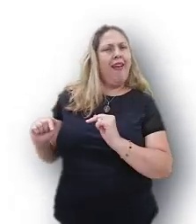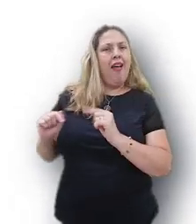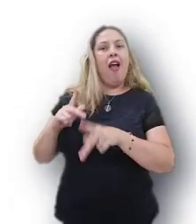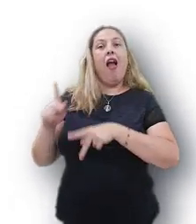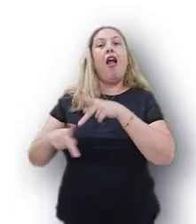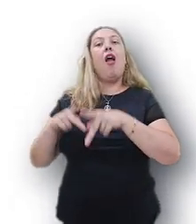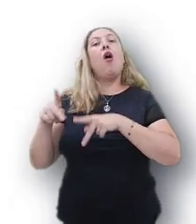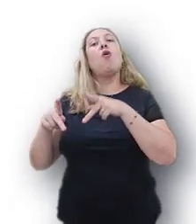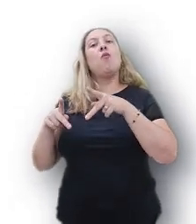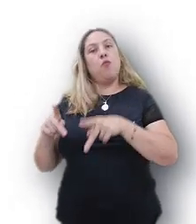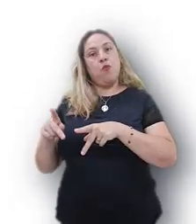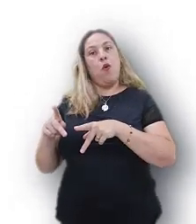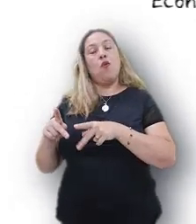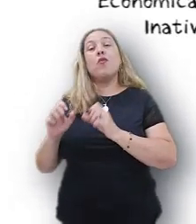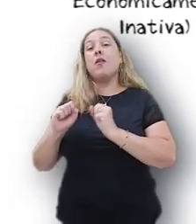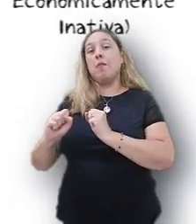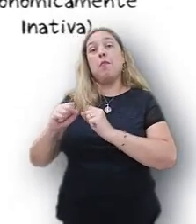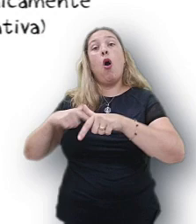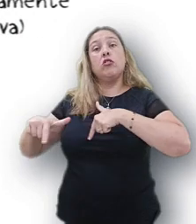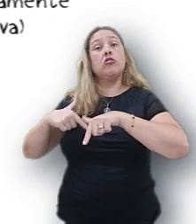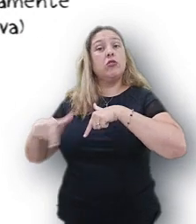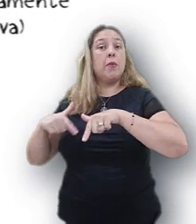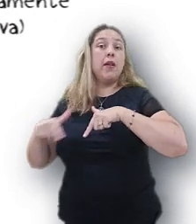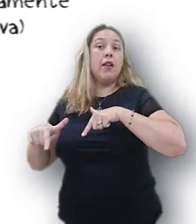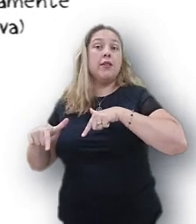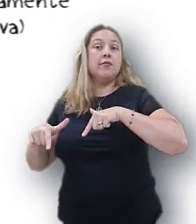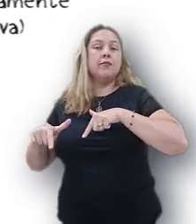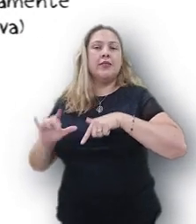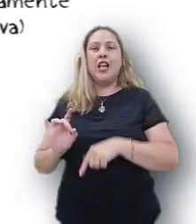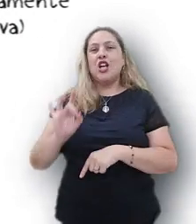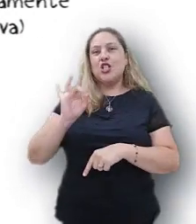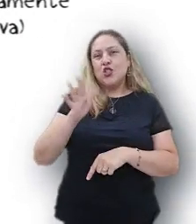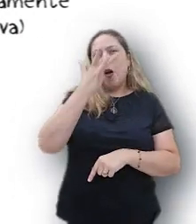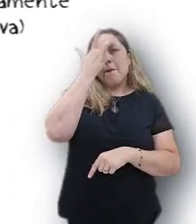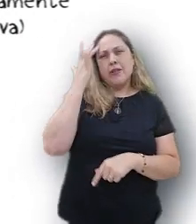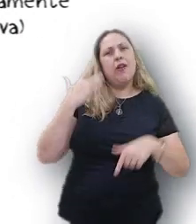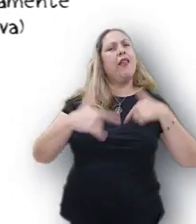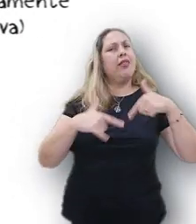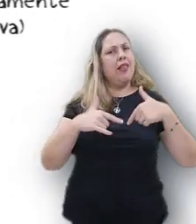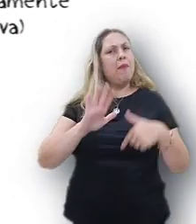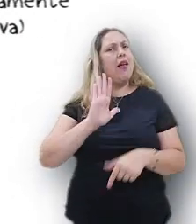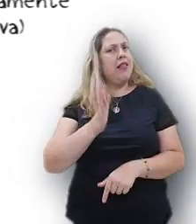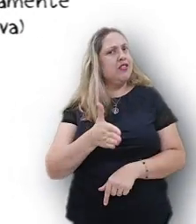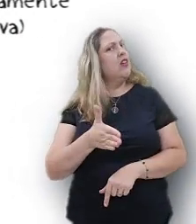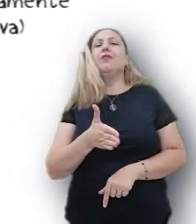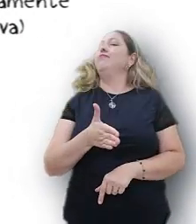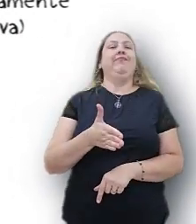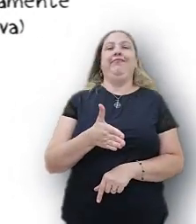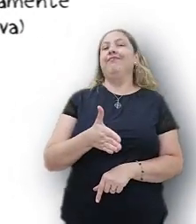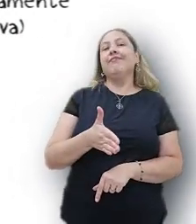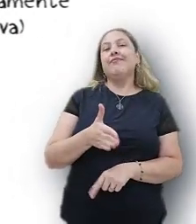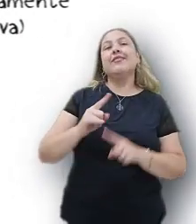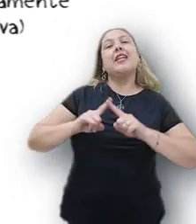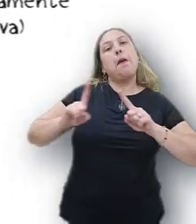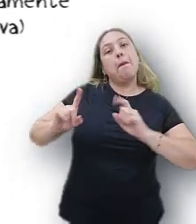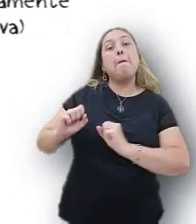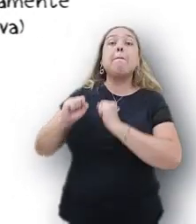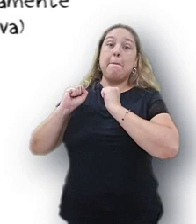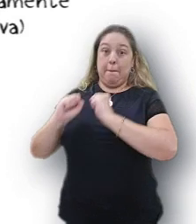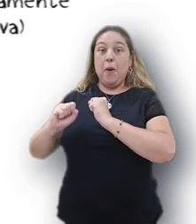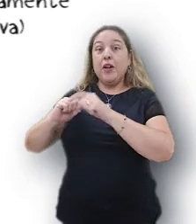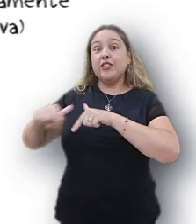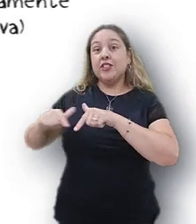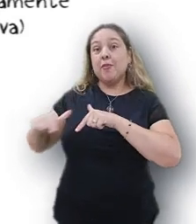grupos, o PEA e o PEI. PEA é a sigla para a população economicamente